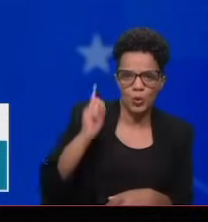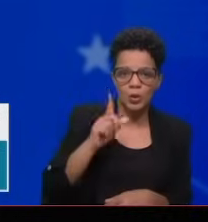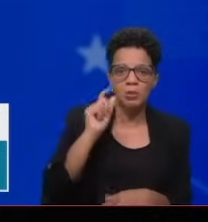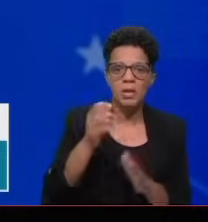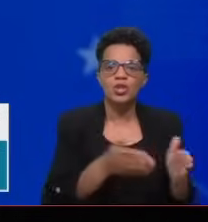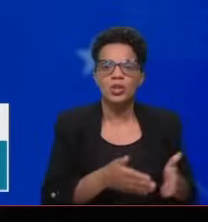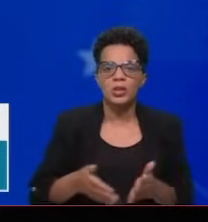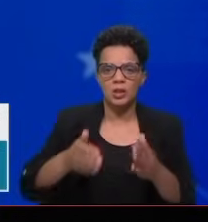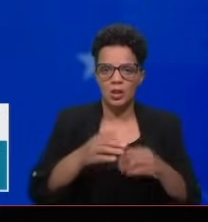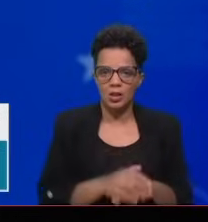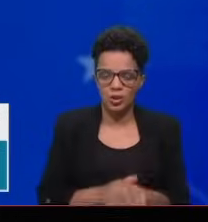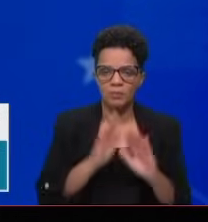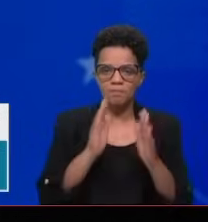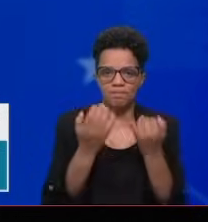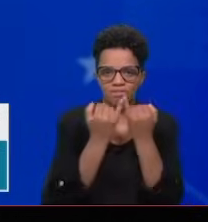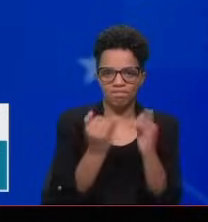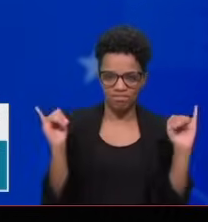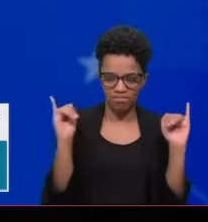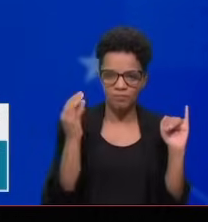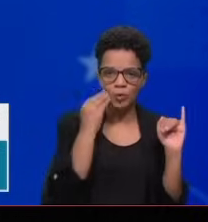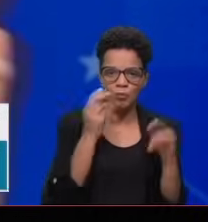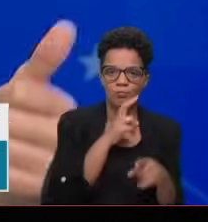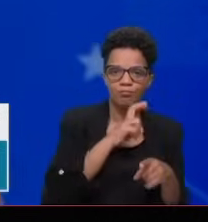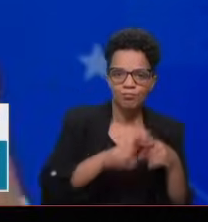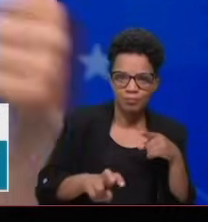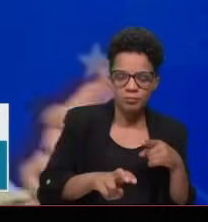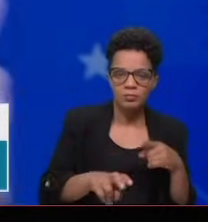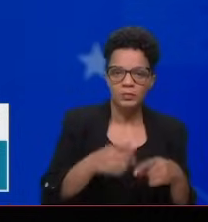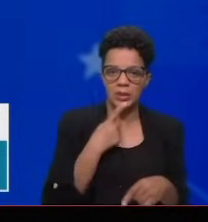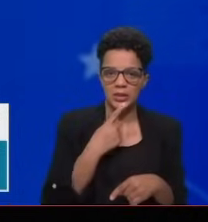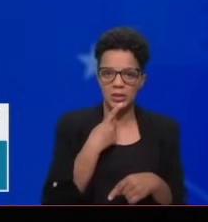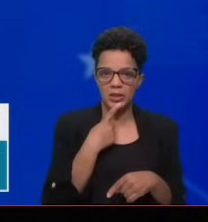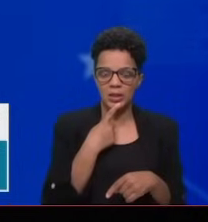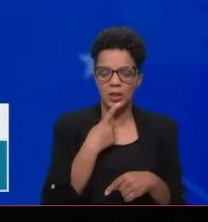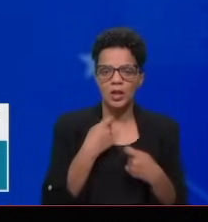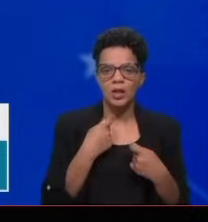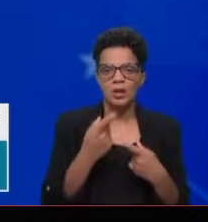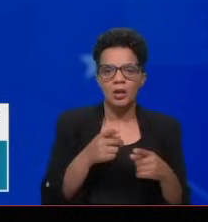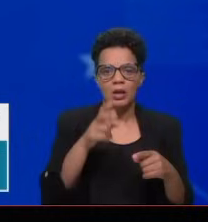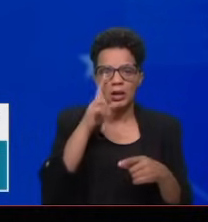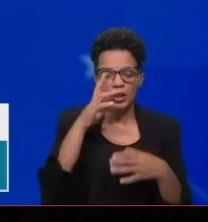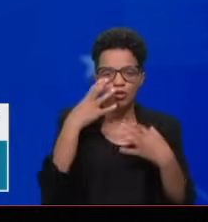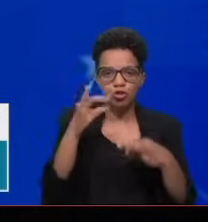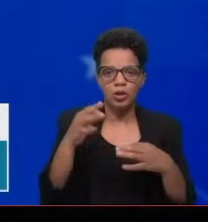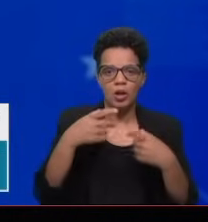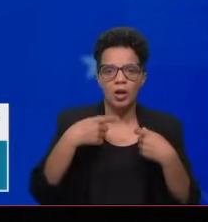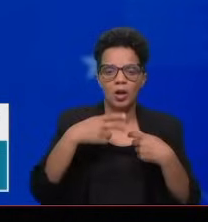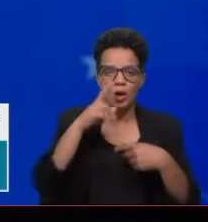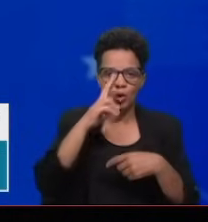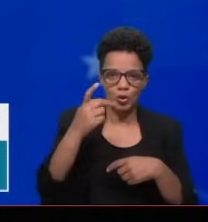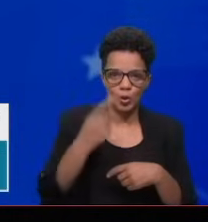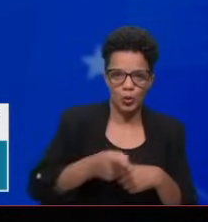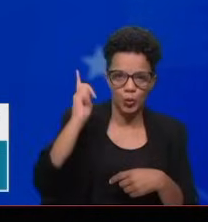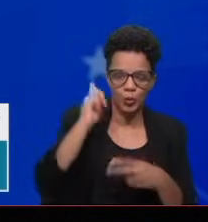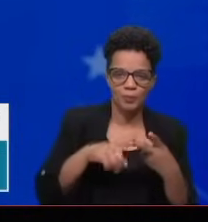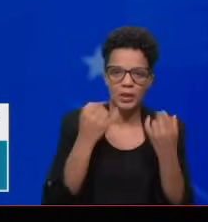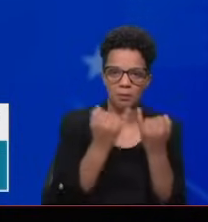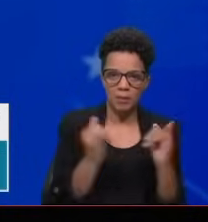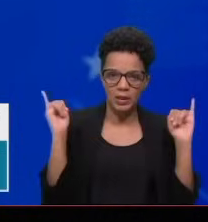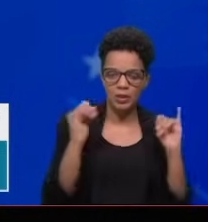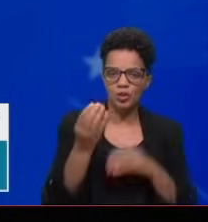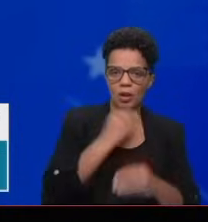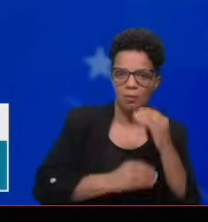estratégica nós temos de ser Independentes do ponto de vista energético ou seja não não gastarem gás natural para a Rússia temos de ser Independentes do ponto de vista